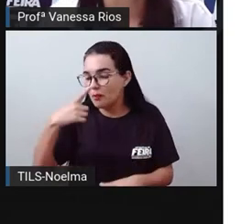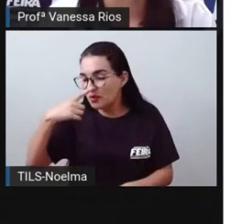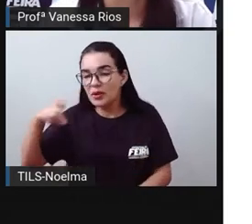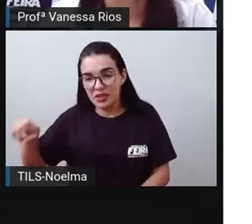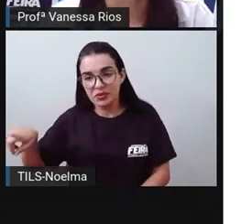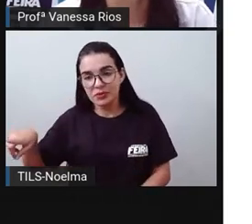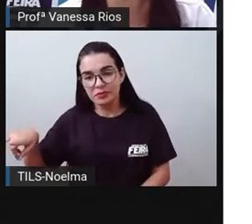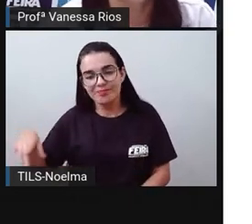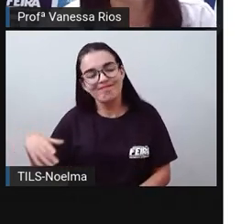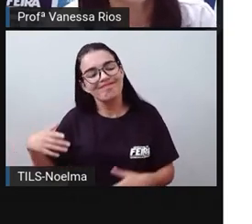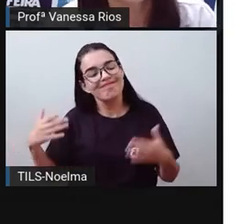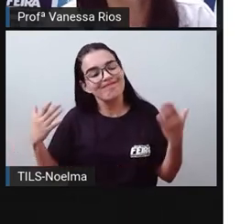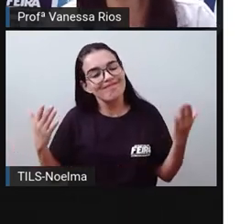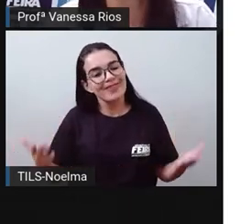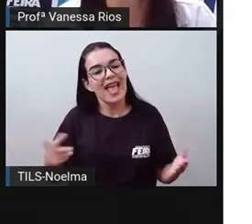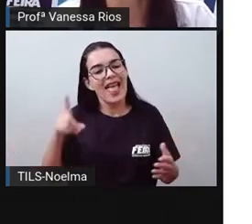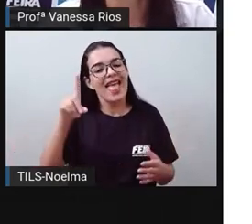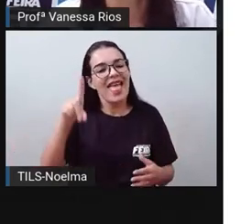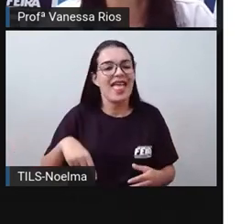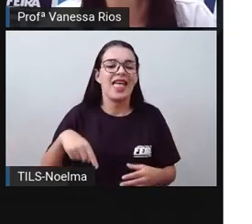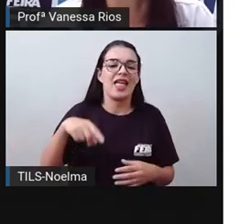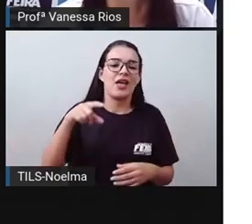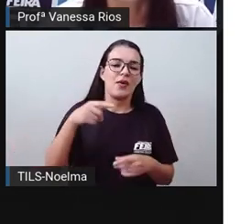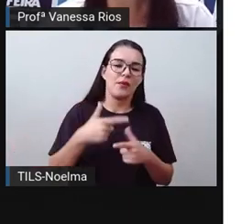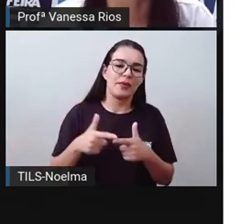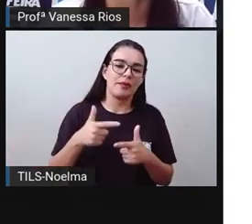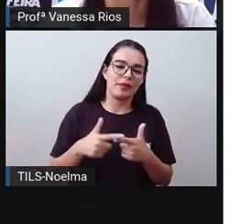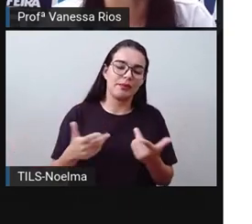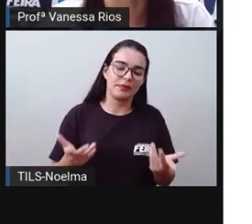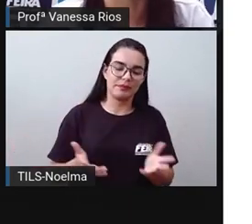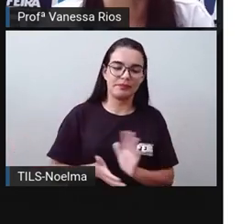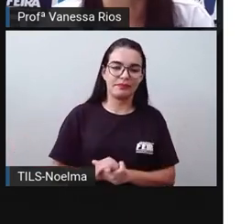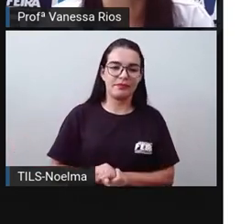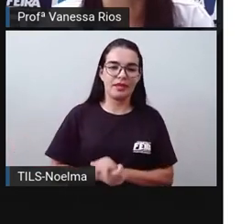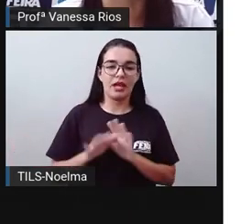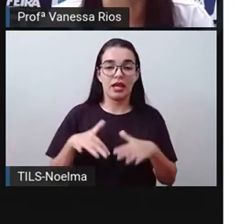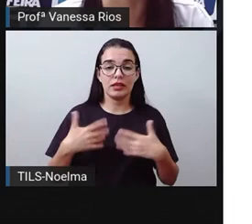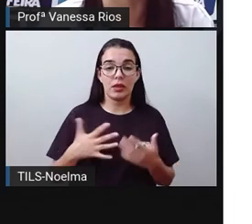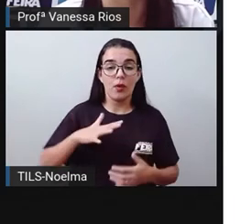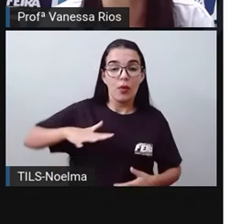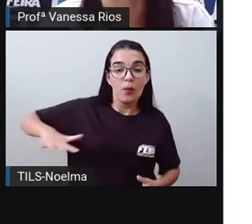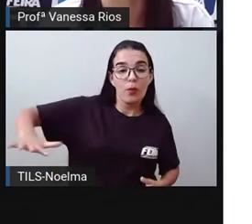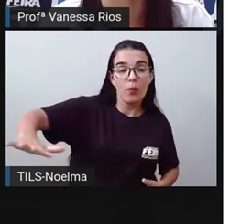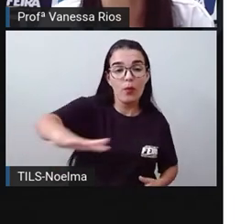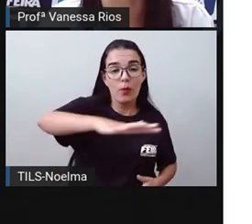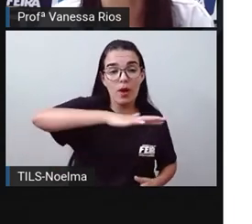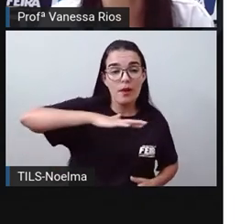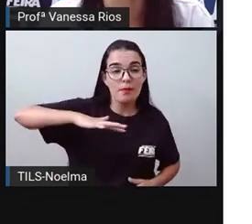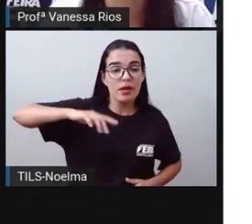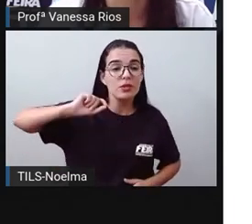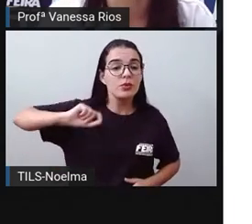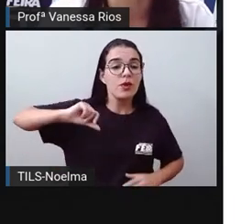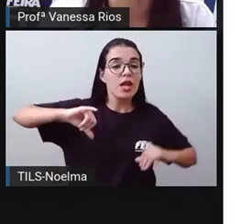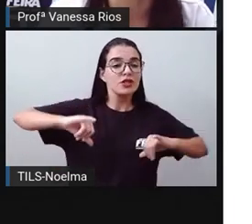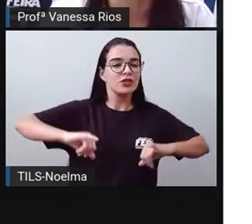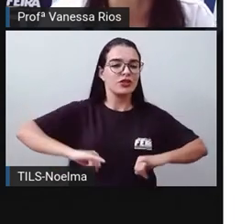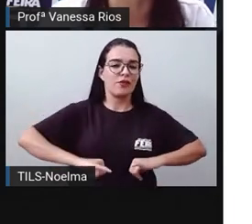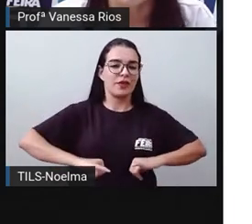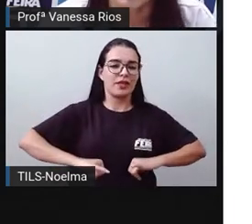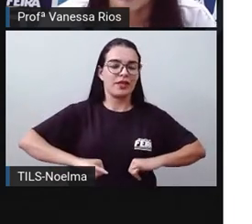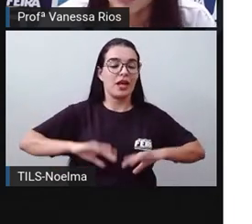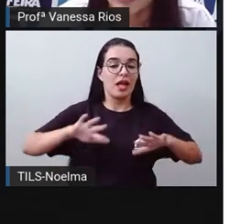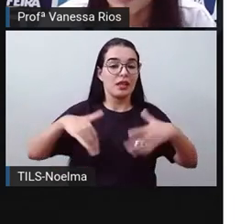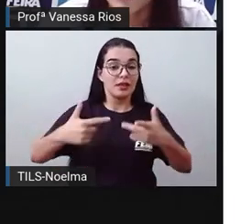ser descartado e o ambiente sofre. E quando a gente fala em ambiente, a gente precisa lembrar que nós também